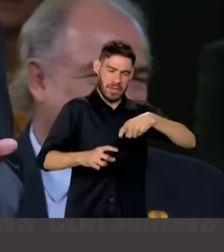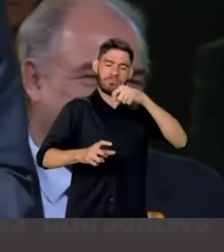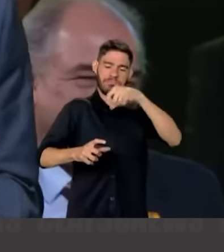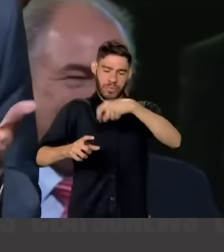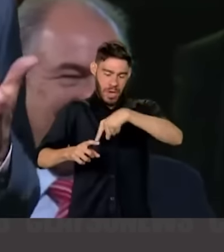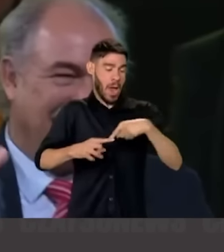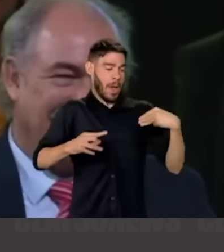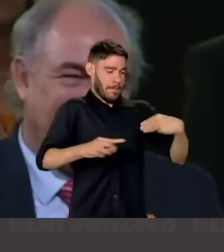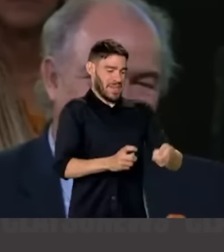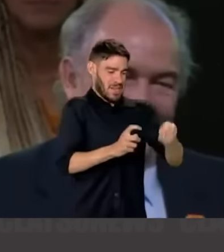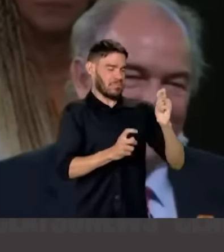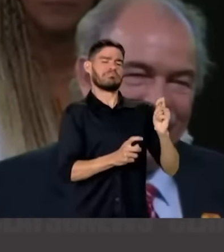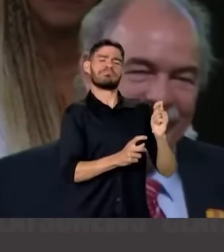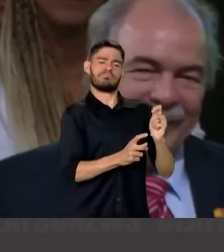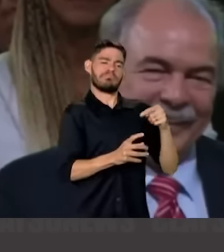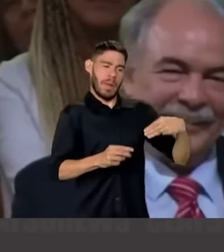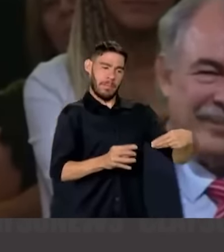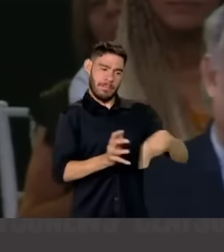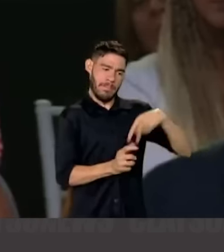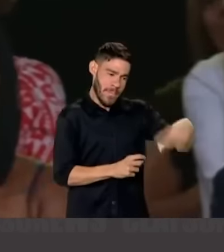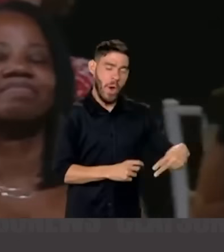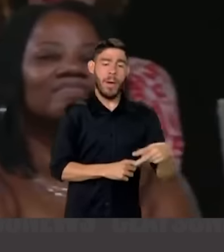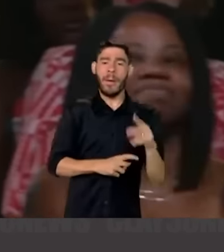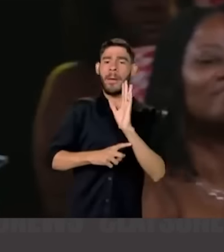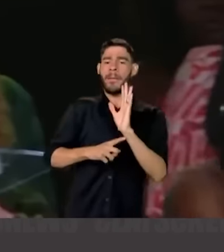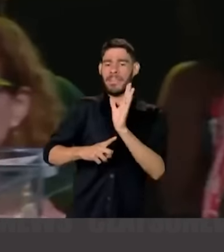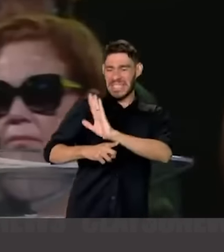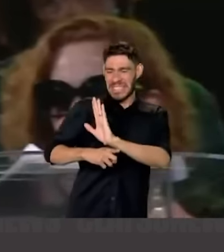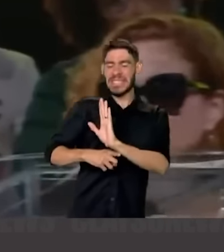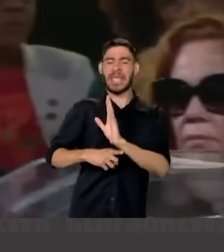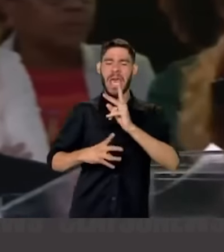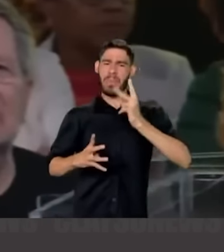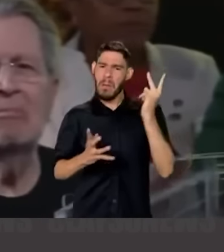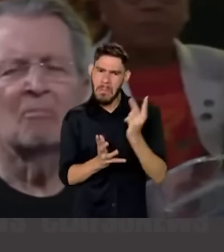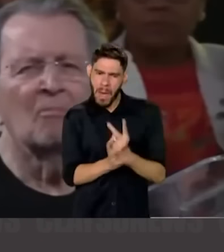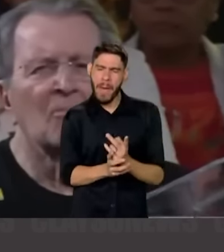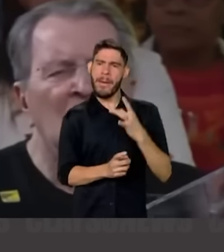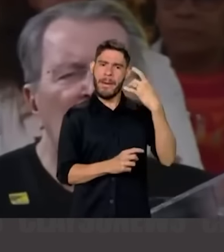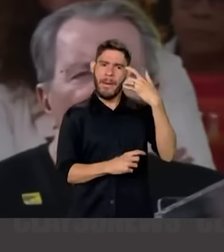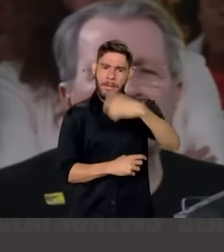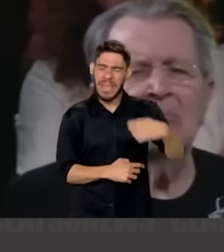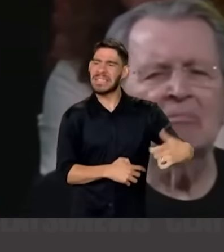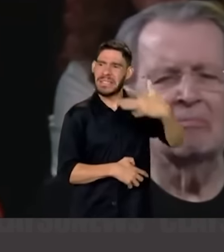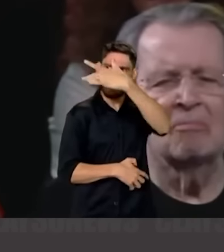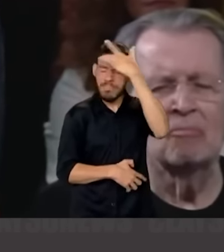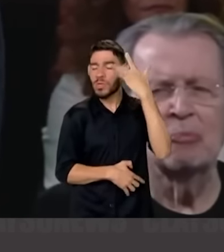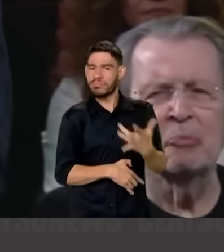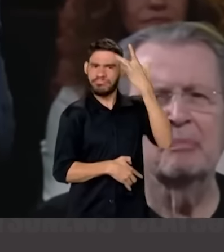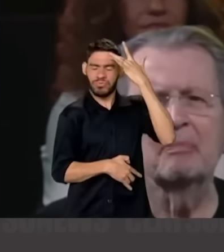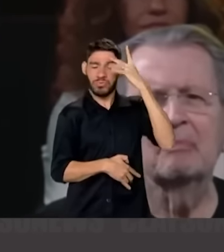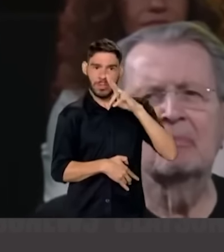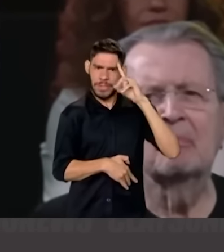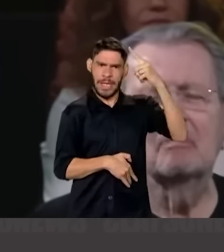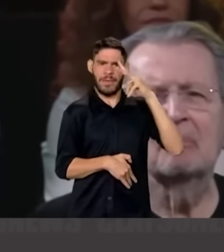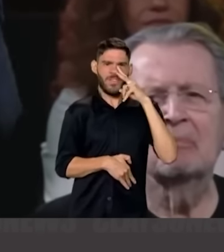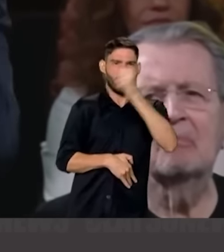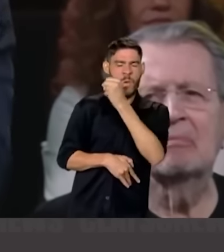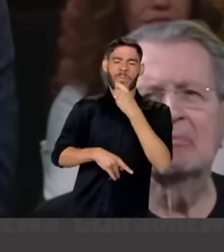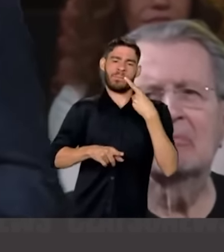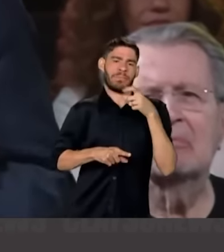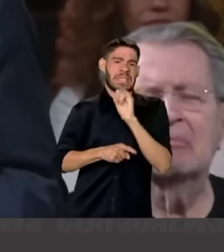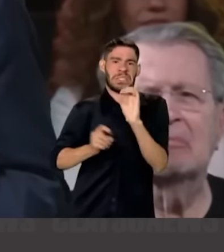O cinema é a mesma coisa e a cultura é a mesma coisa. É preciso enraizar na cabeça das pessoas a ideia da força, porque se a gente não fizer